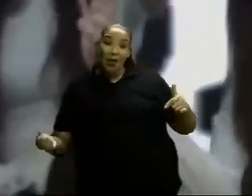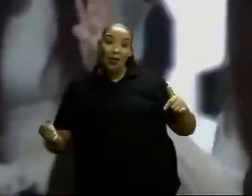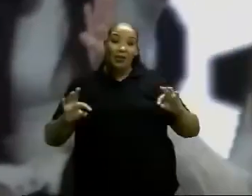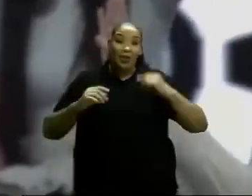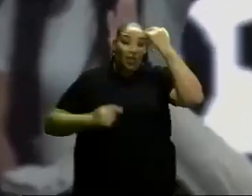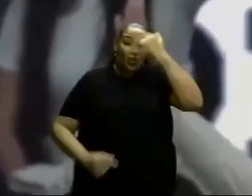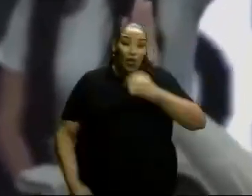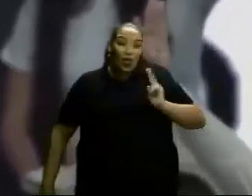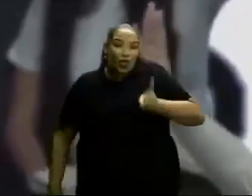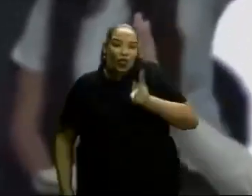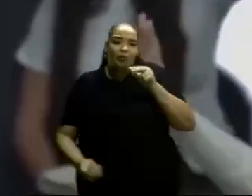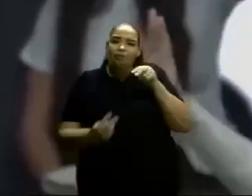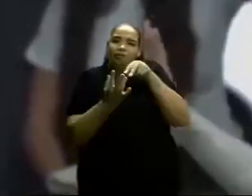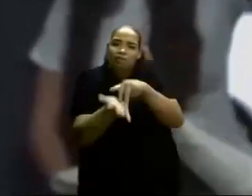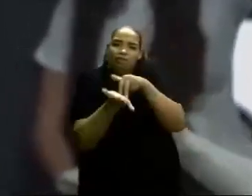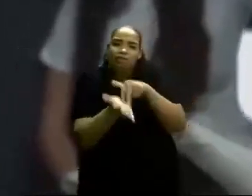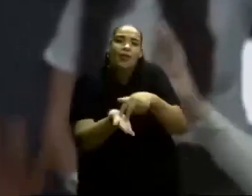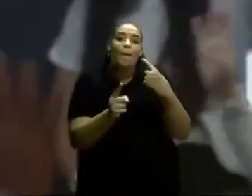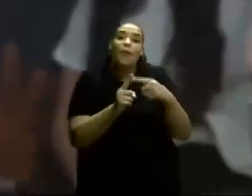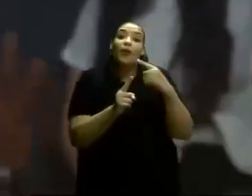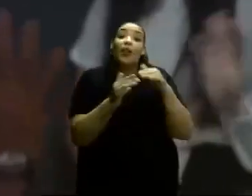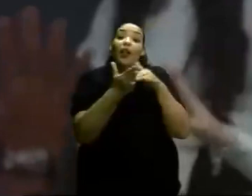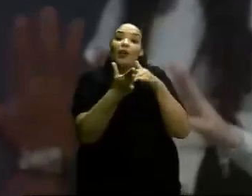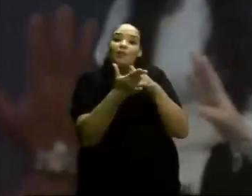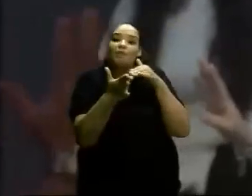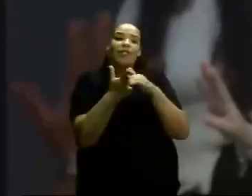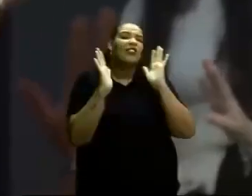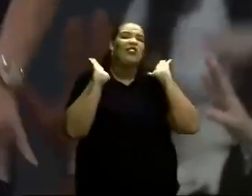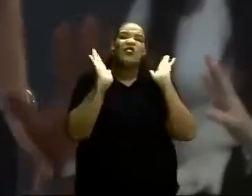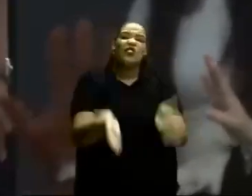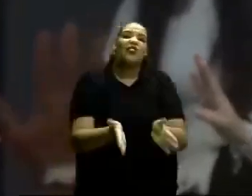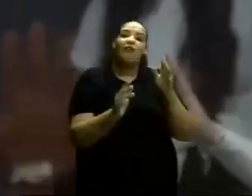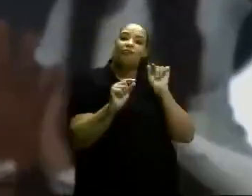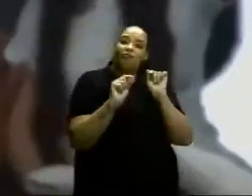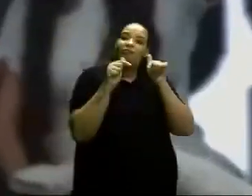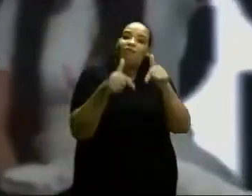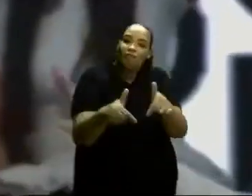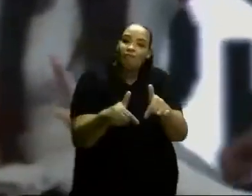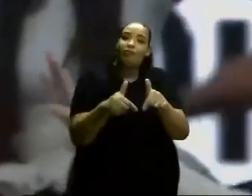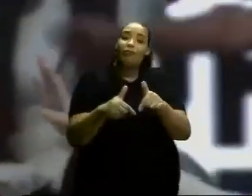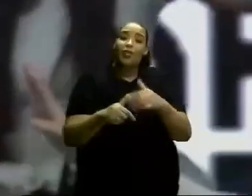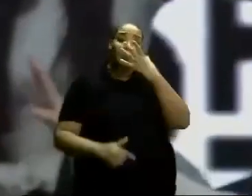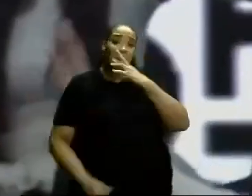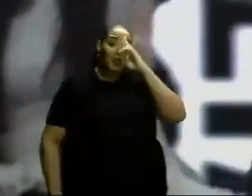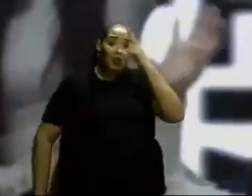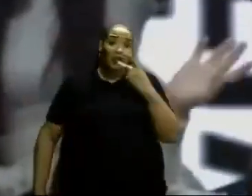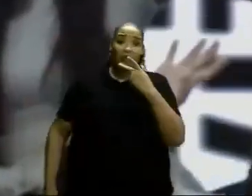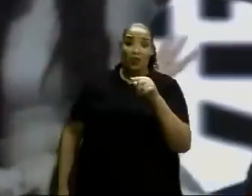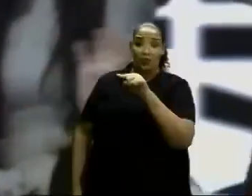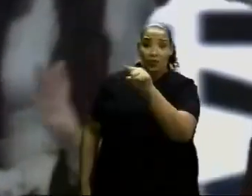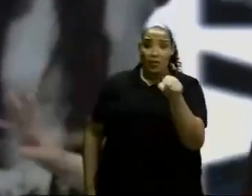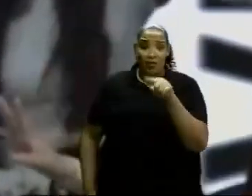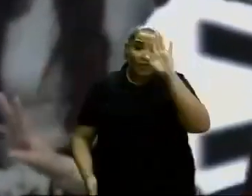a gente não é atingido, é porque limites já estão sendo impostos. O Senhor está dizendo a alguém aqui: